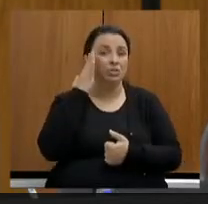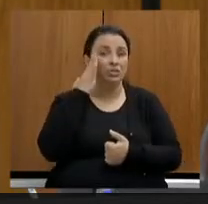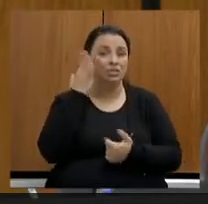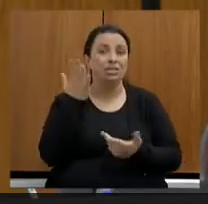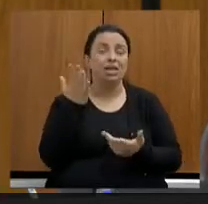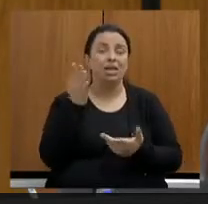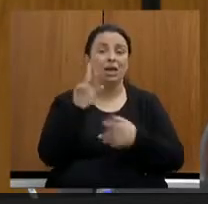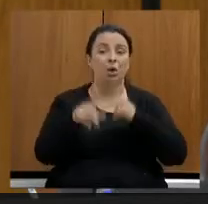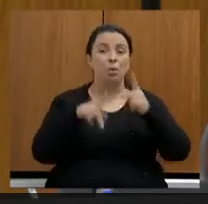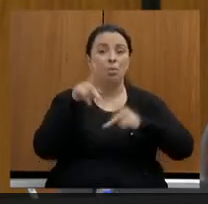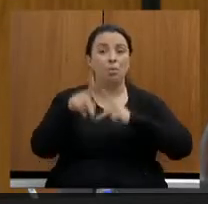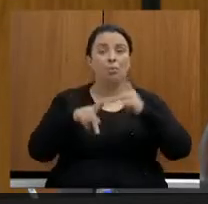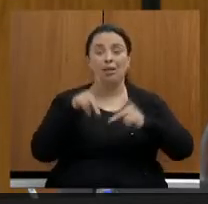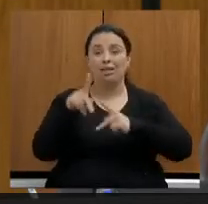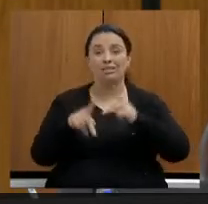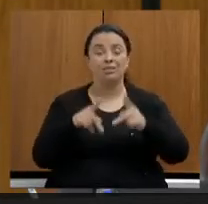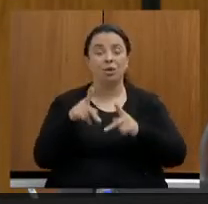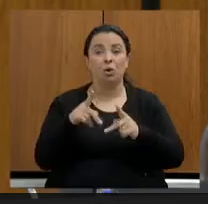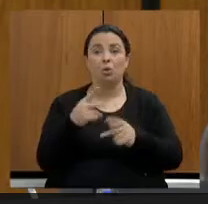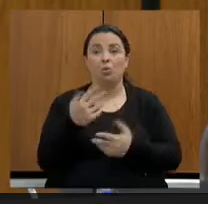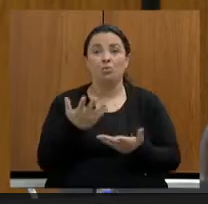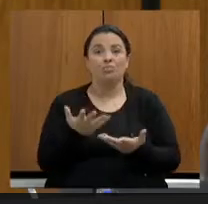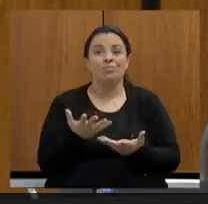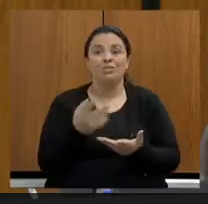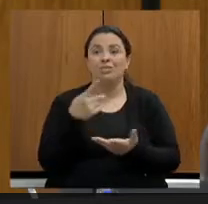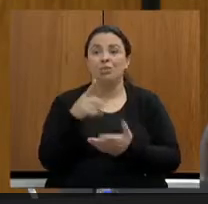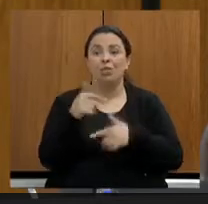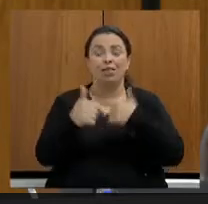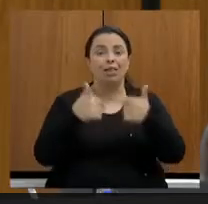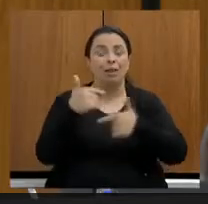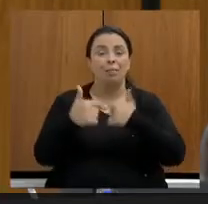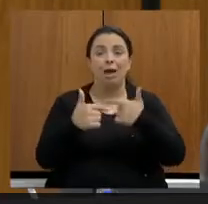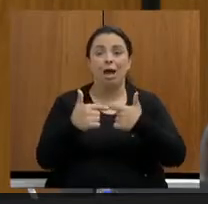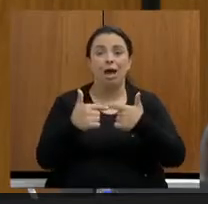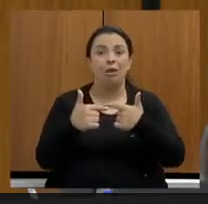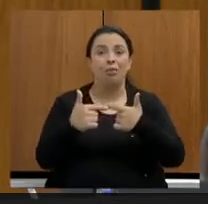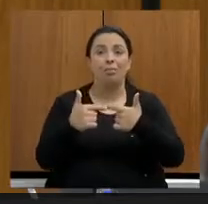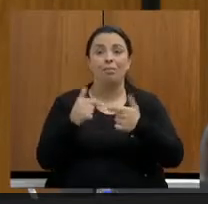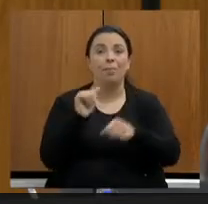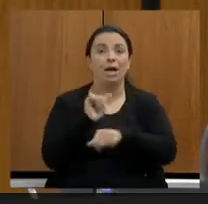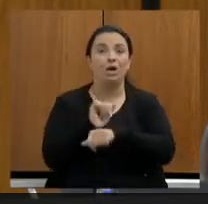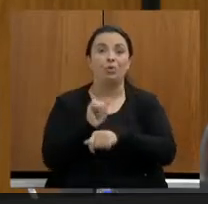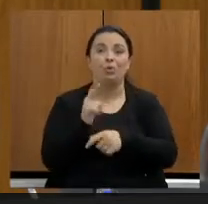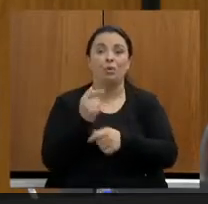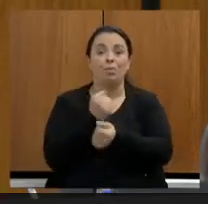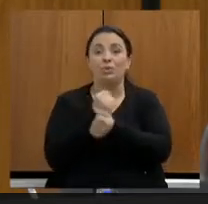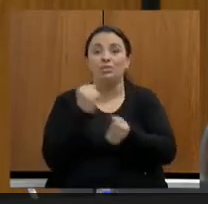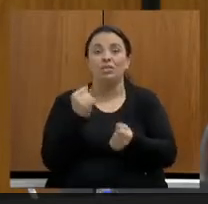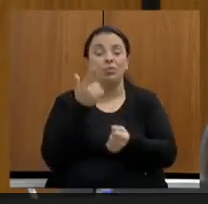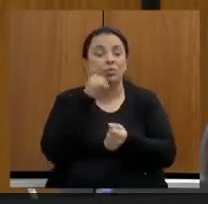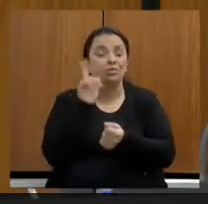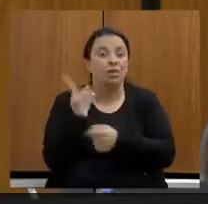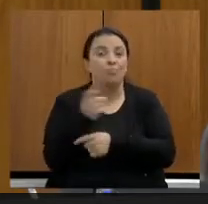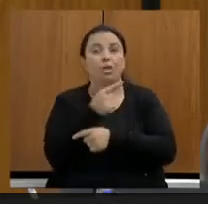até mesmo exercer as suas atividades laborais enfim foi absolutamente